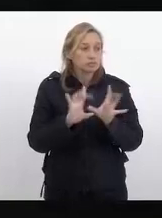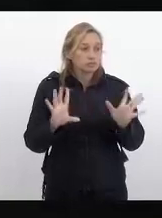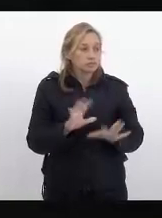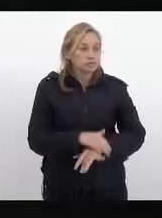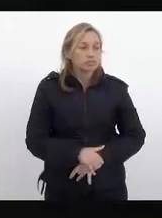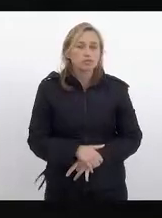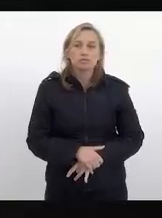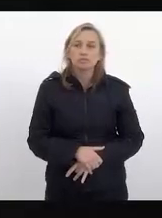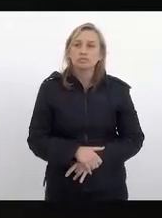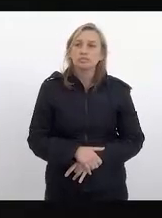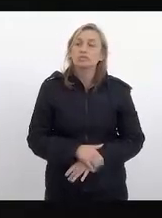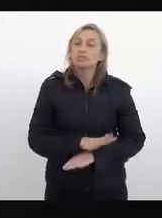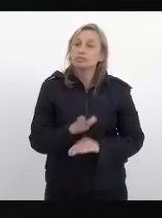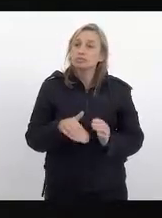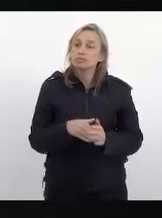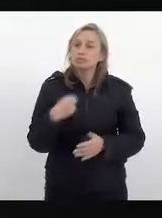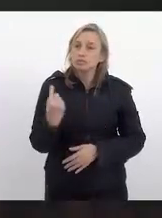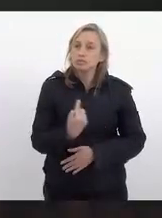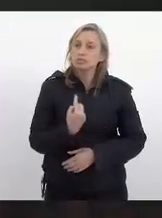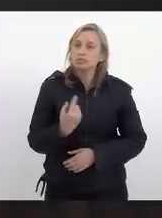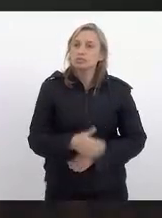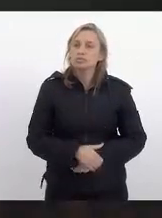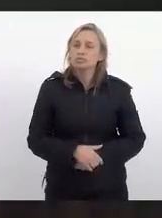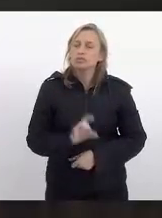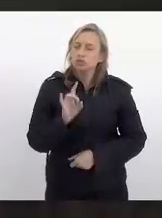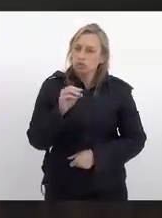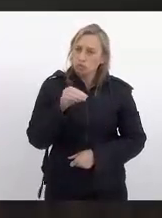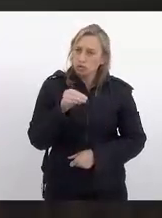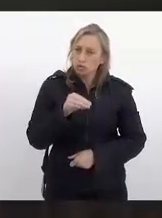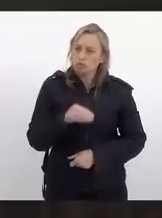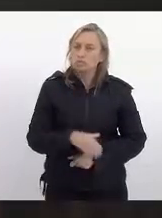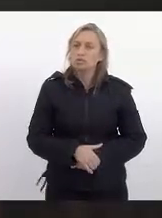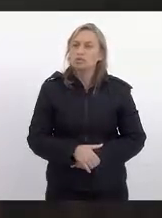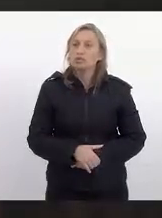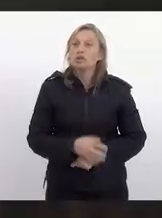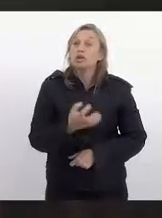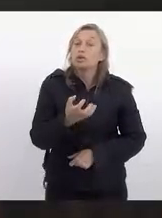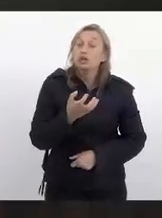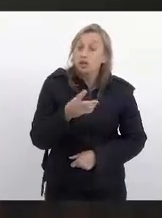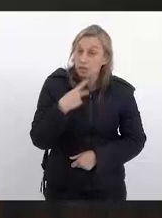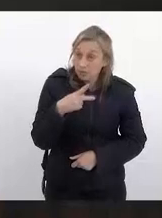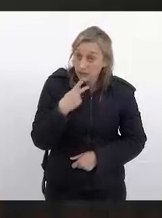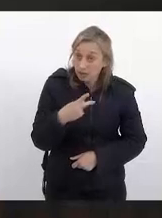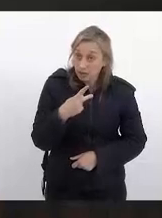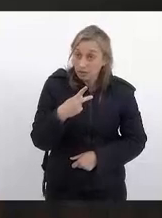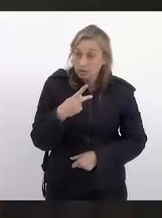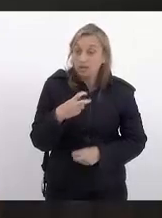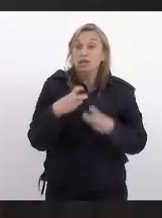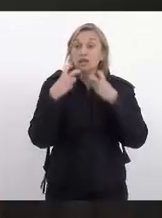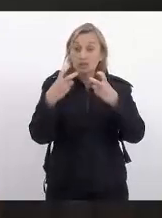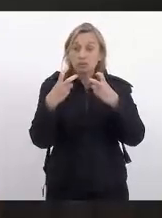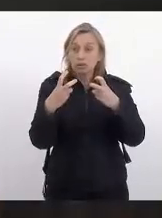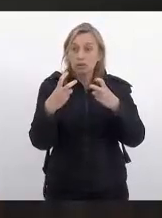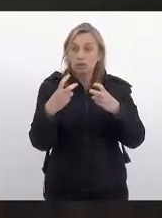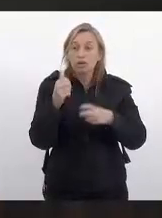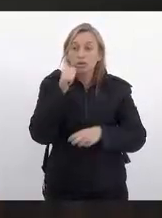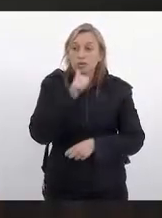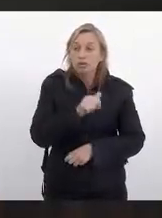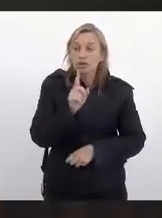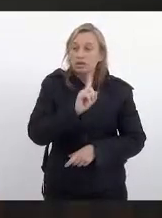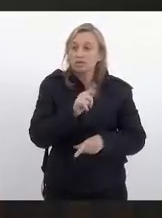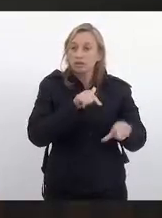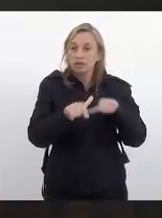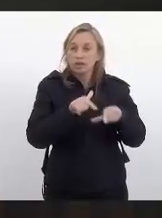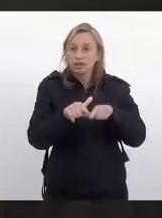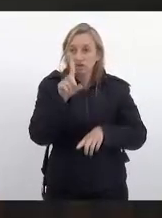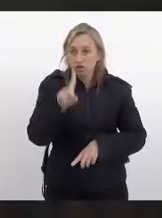democraticamente todos lado enfermeira Rejane só um minutinho eu queria dizer o seguinte Quem gritou aí que disse que a mulher não